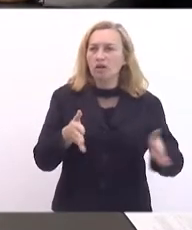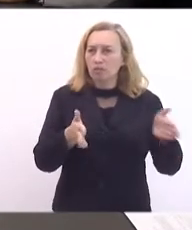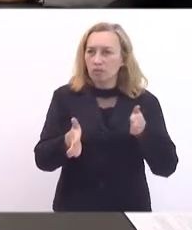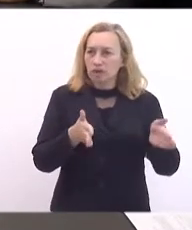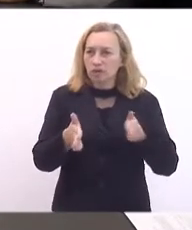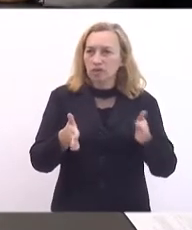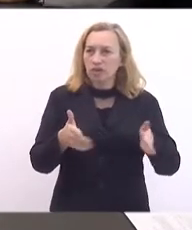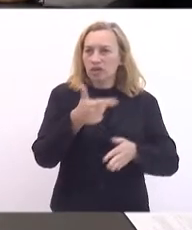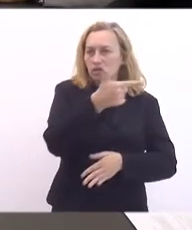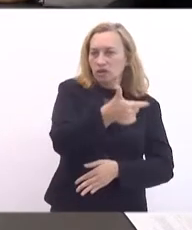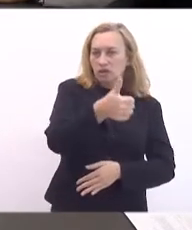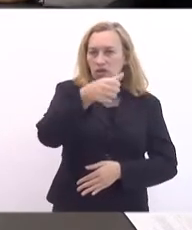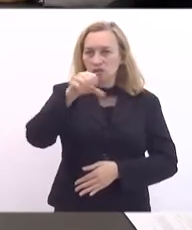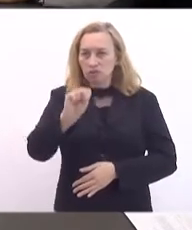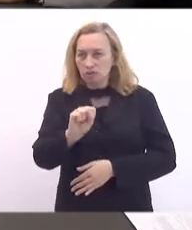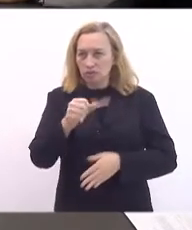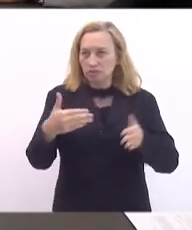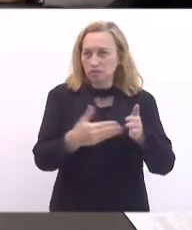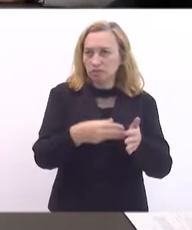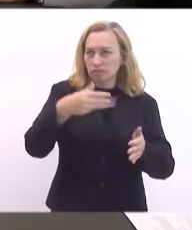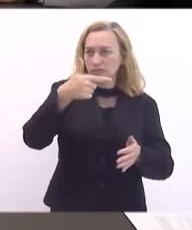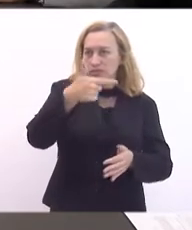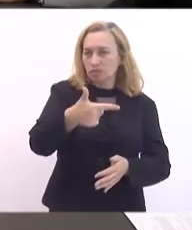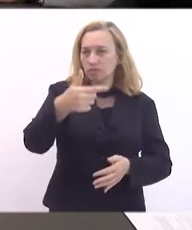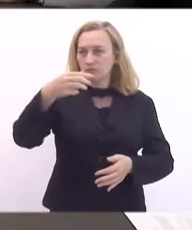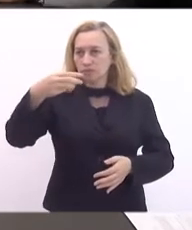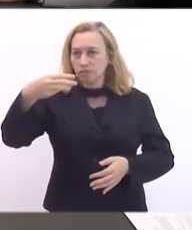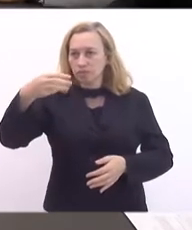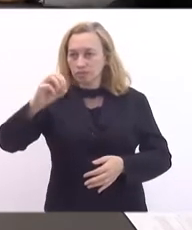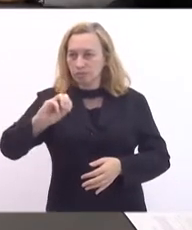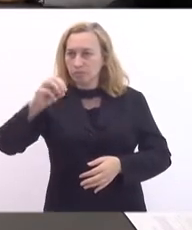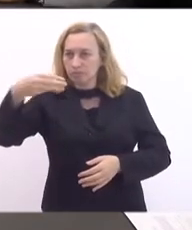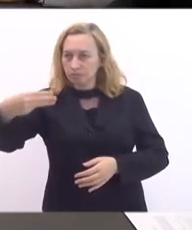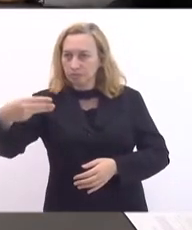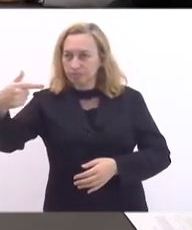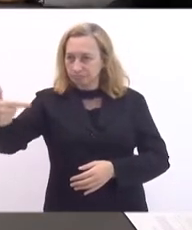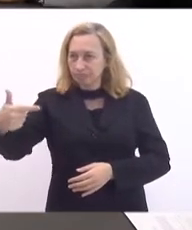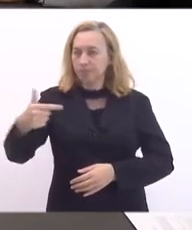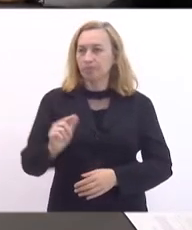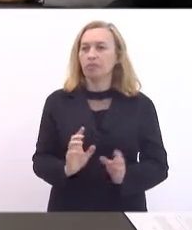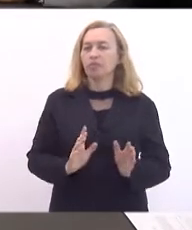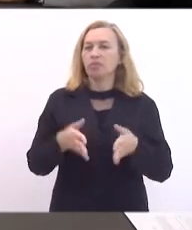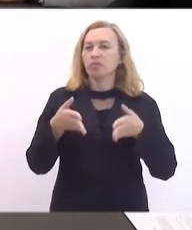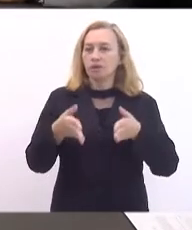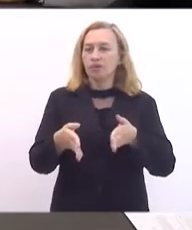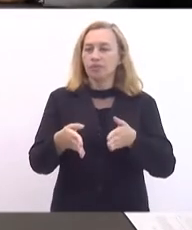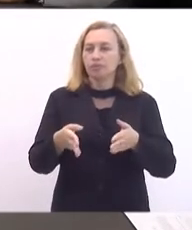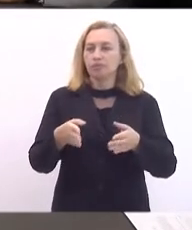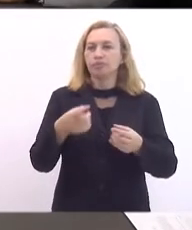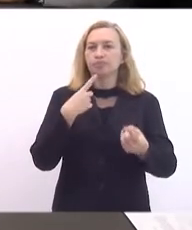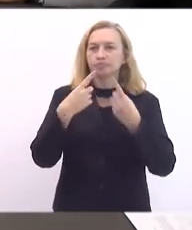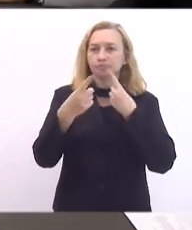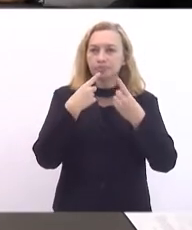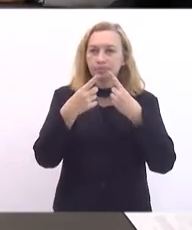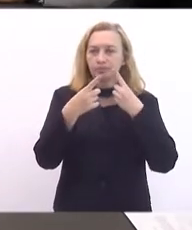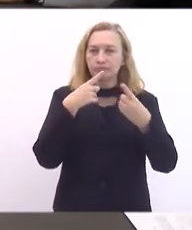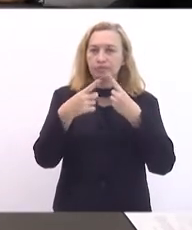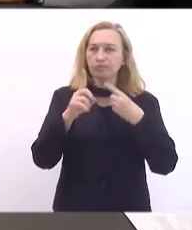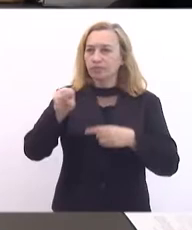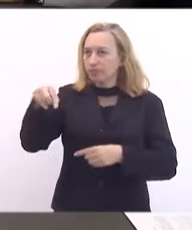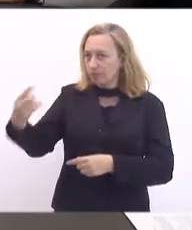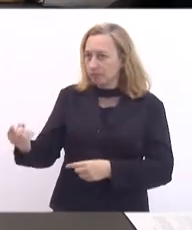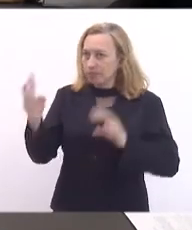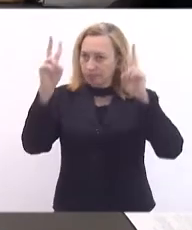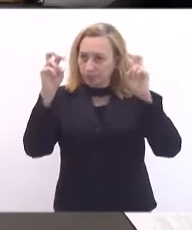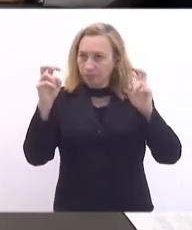28 para 32 Mas Eu Tô levantando isso como vai ficar com quesito central do debate entre outros que vocês queiram levantar